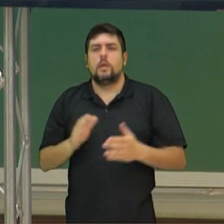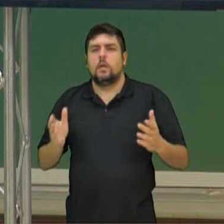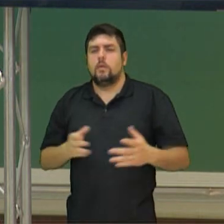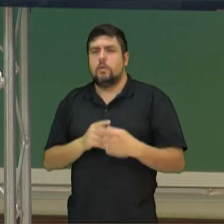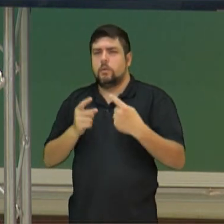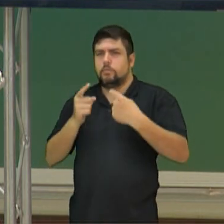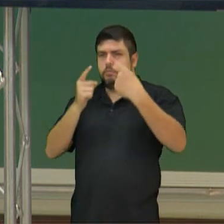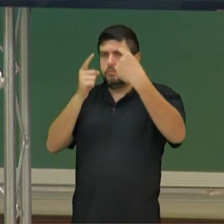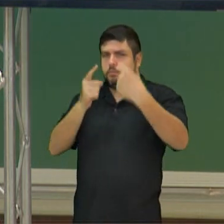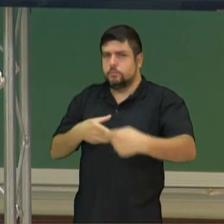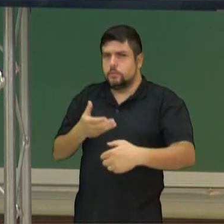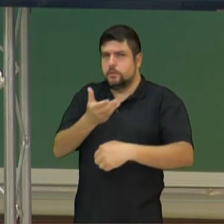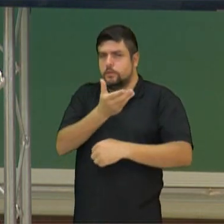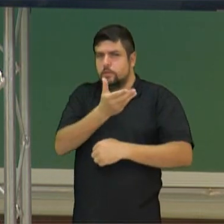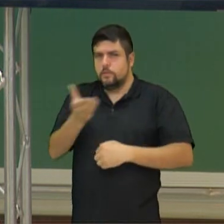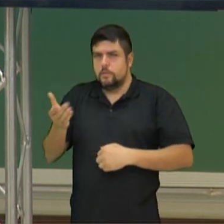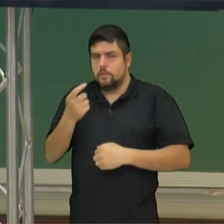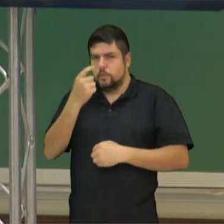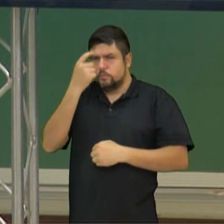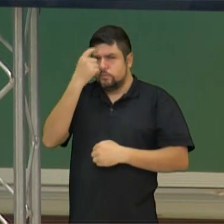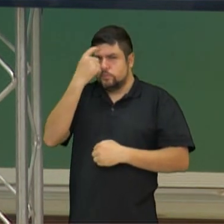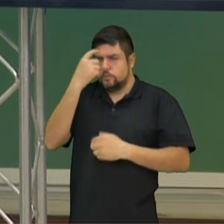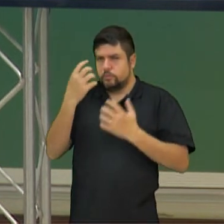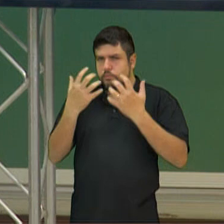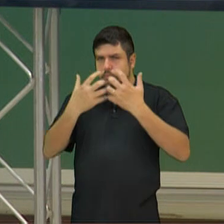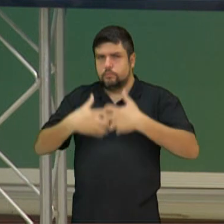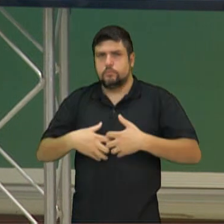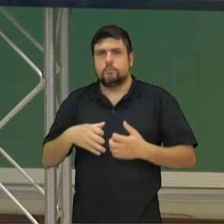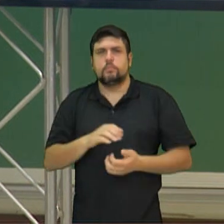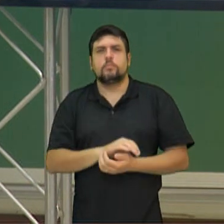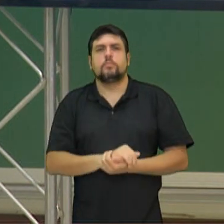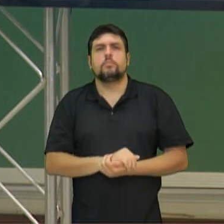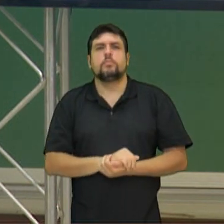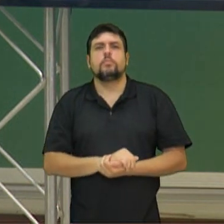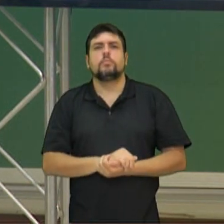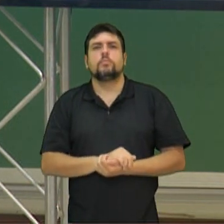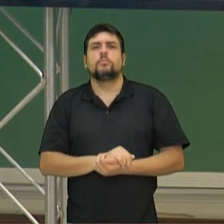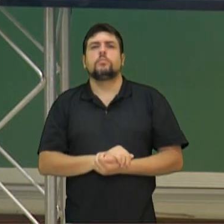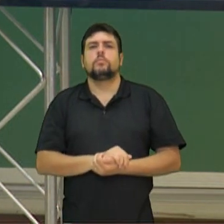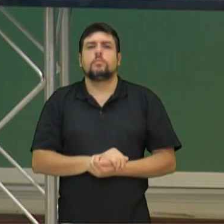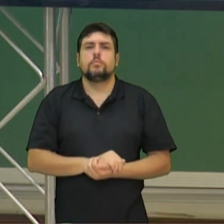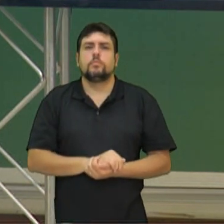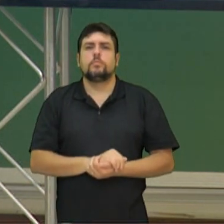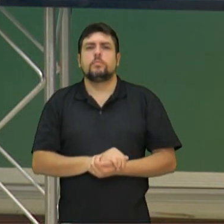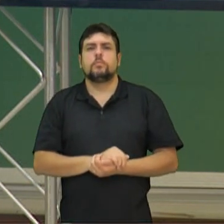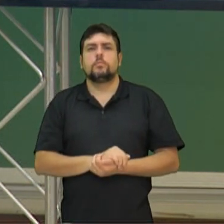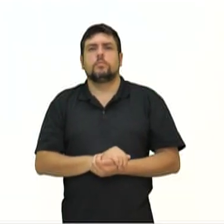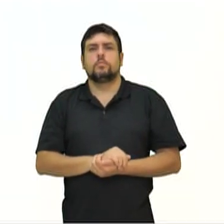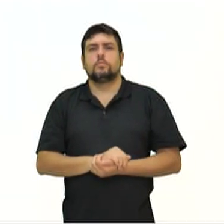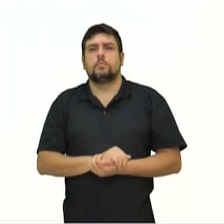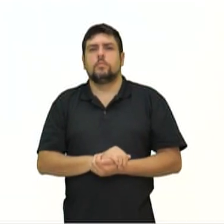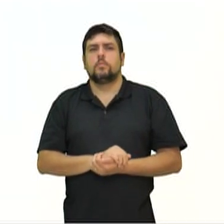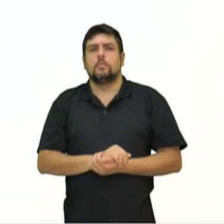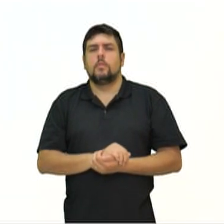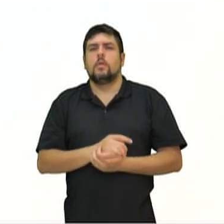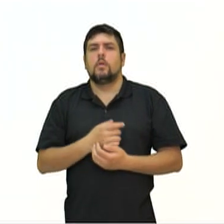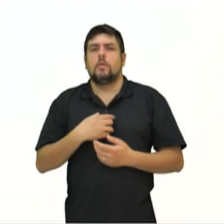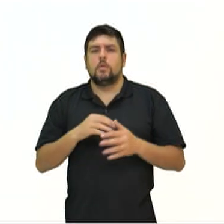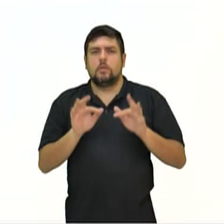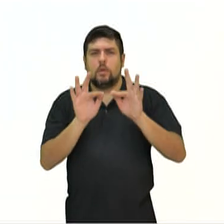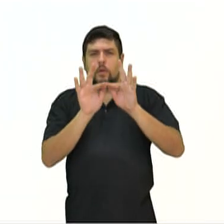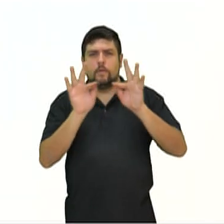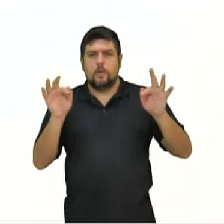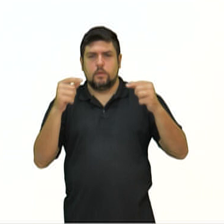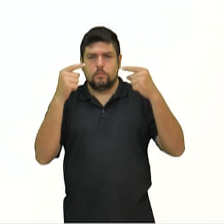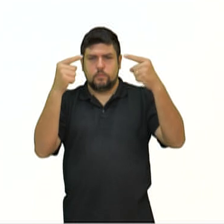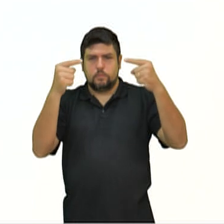Vamos desafiar vocês aí agora para vocês poderem marcar a resposta correta. Olha só, eu tenho aqui duas frases em que você vai